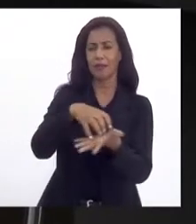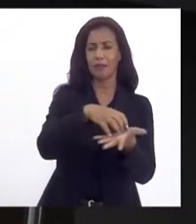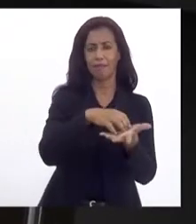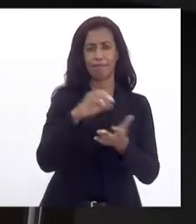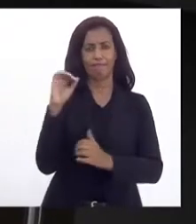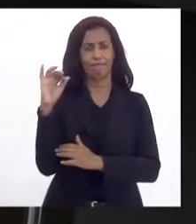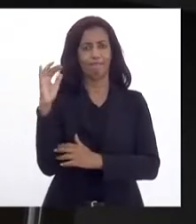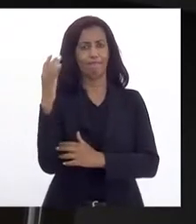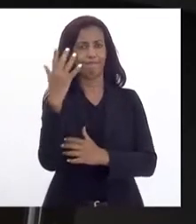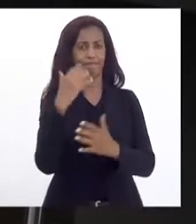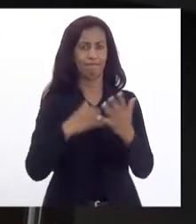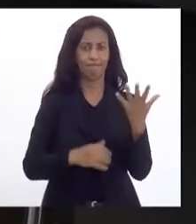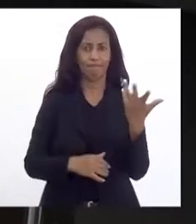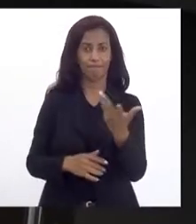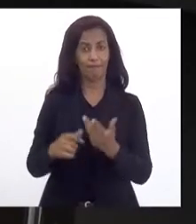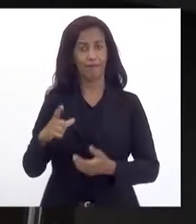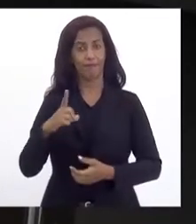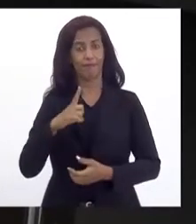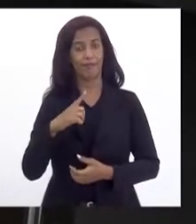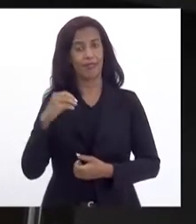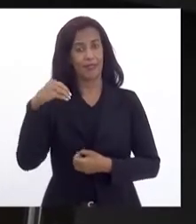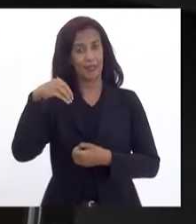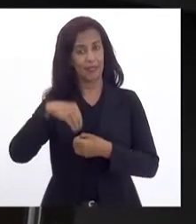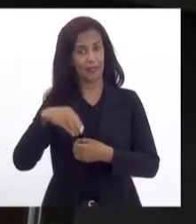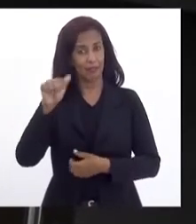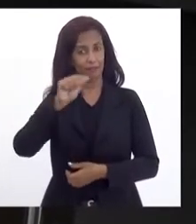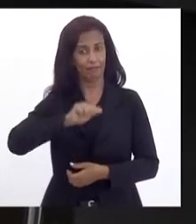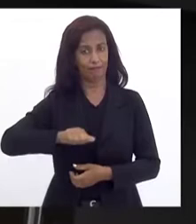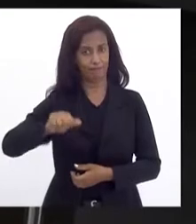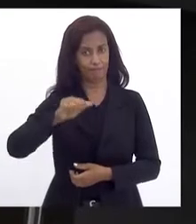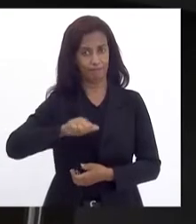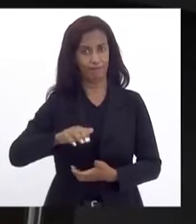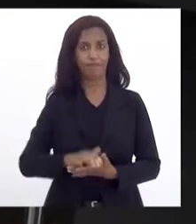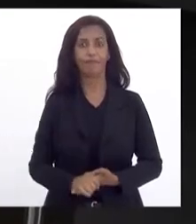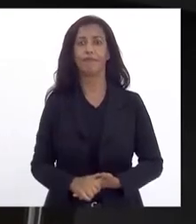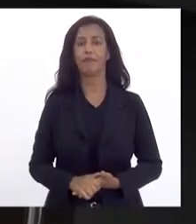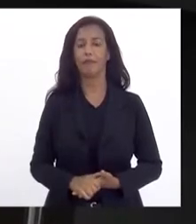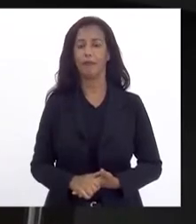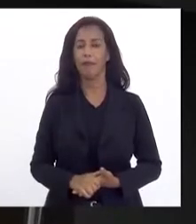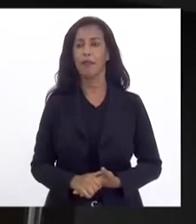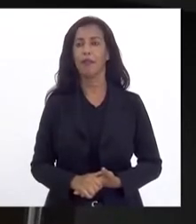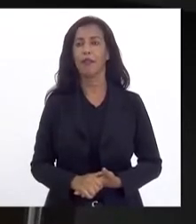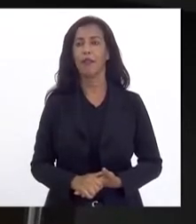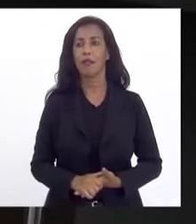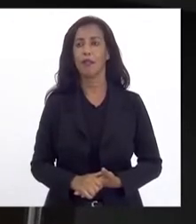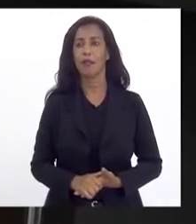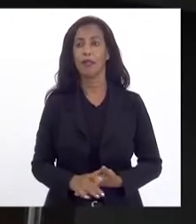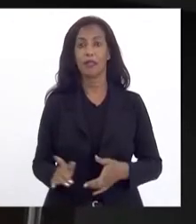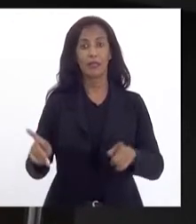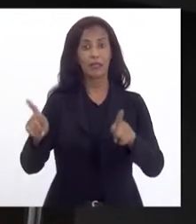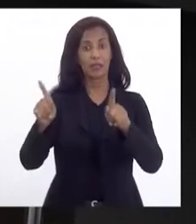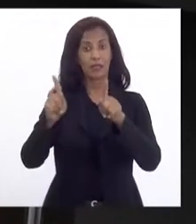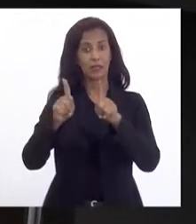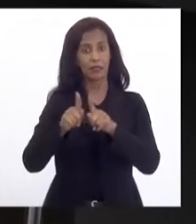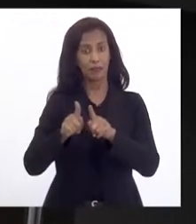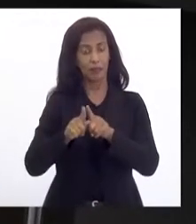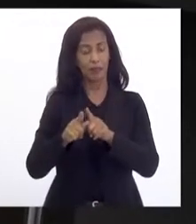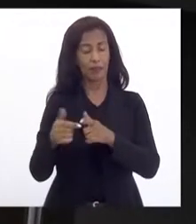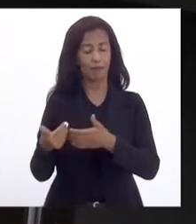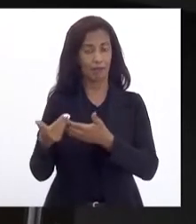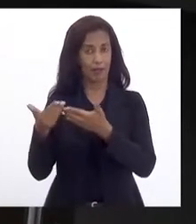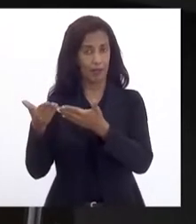ambientais que agem dentro da nossa sociedade. Além disso, nós estamos,